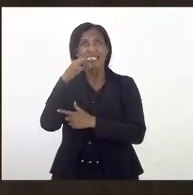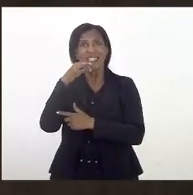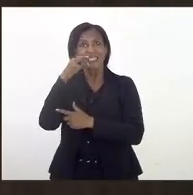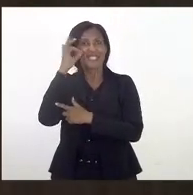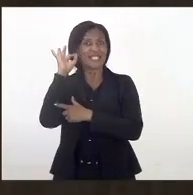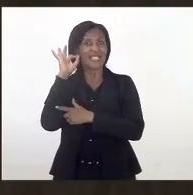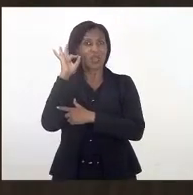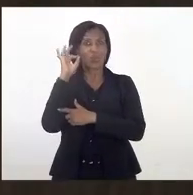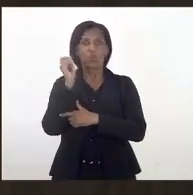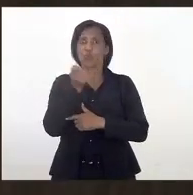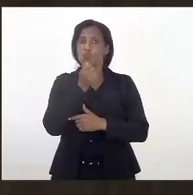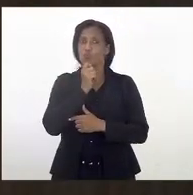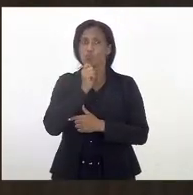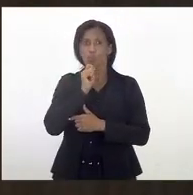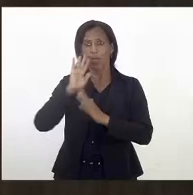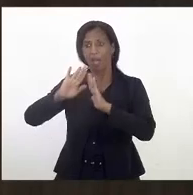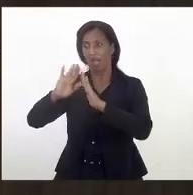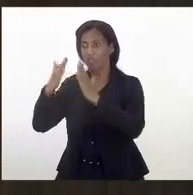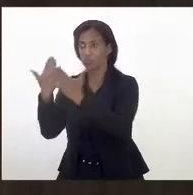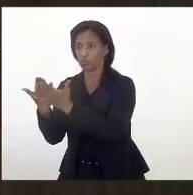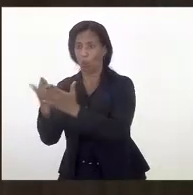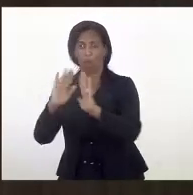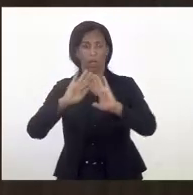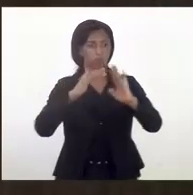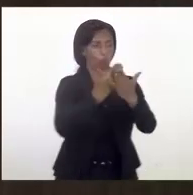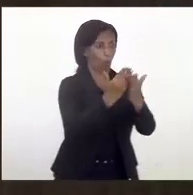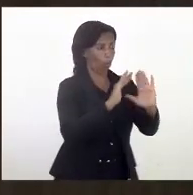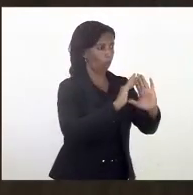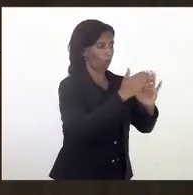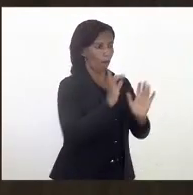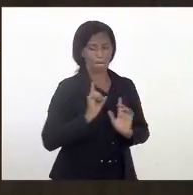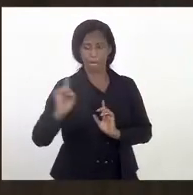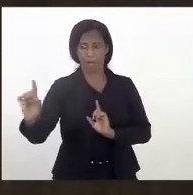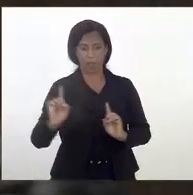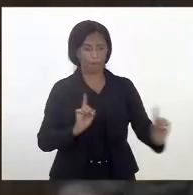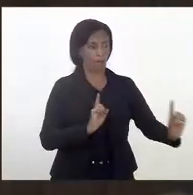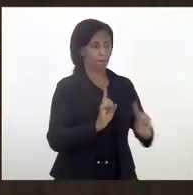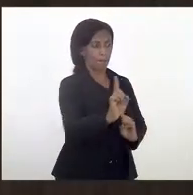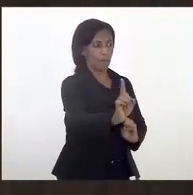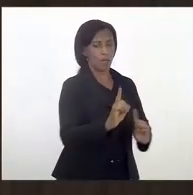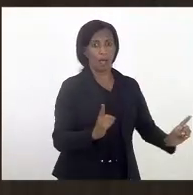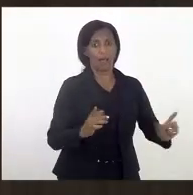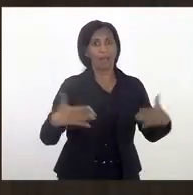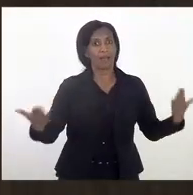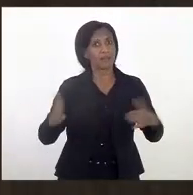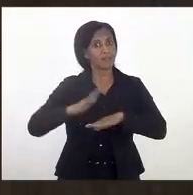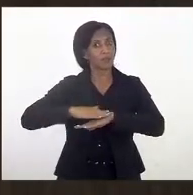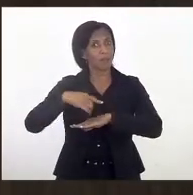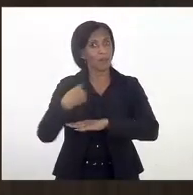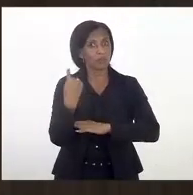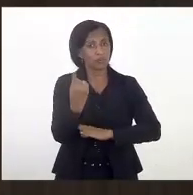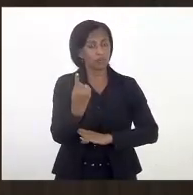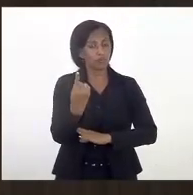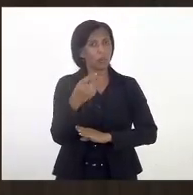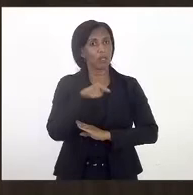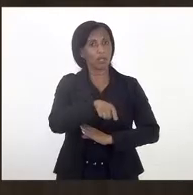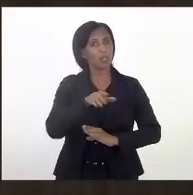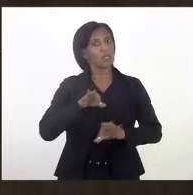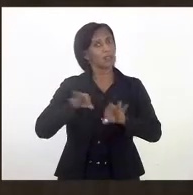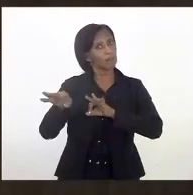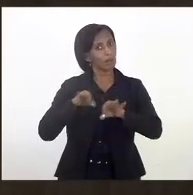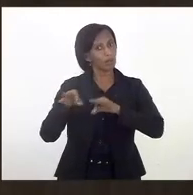dá conta de deixar os filhos em diversas escolas ainda que seja mais uma e esse projeto